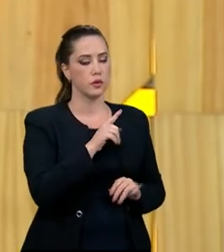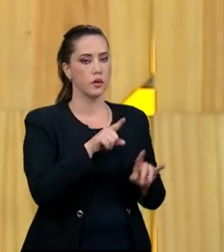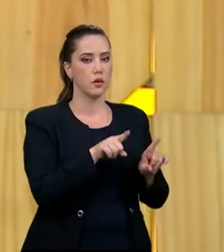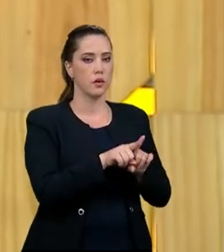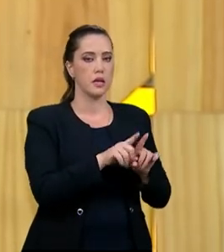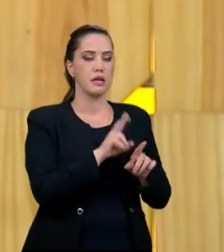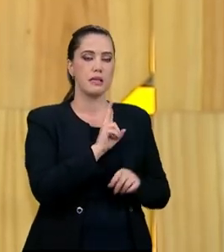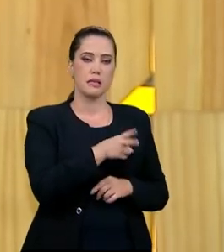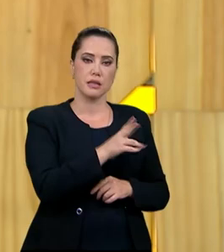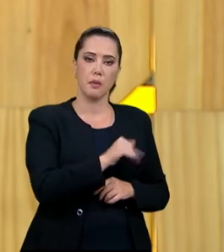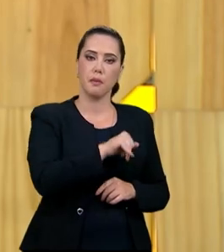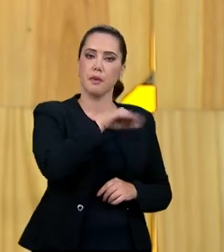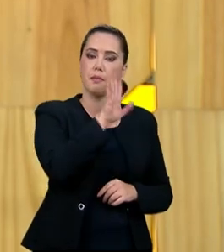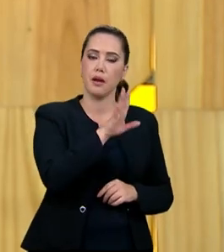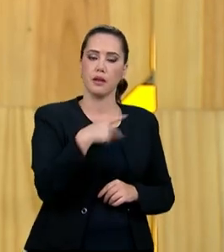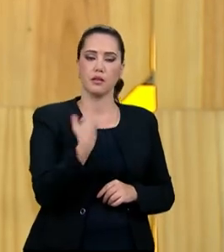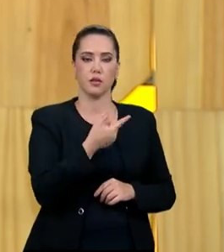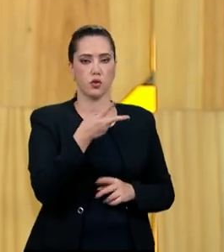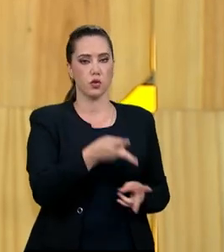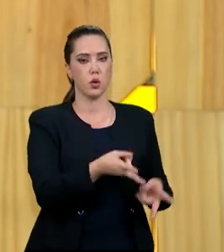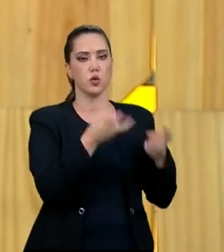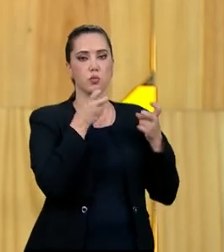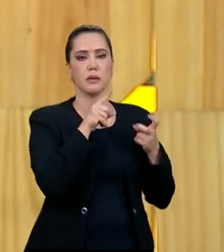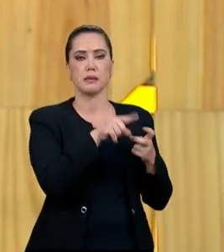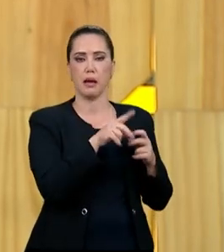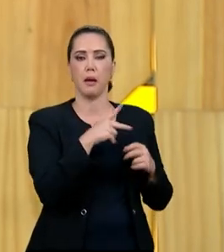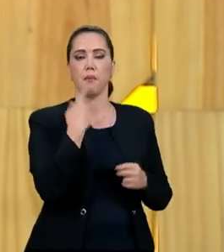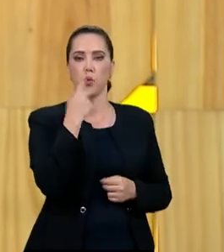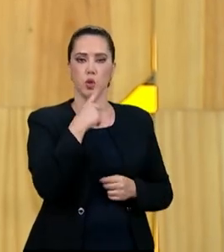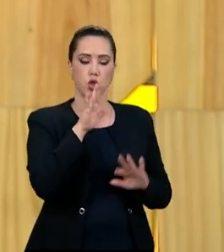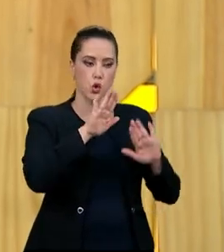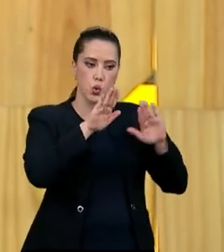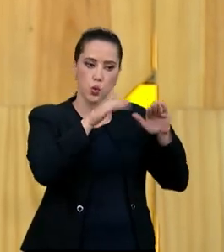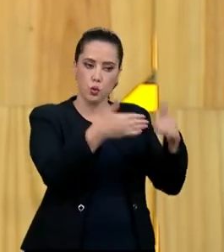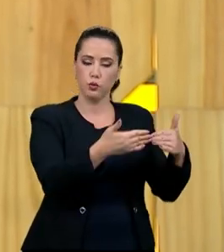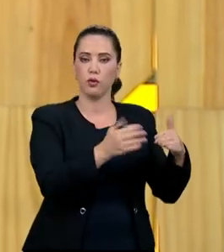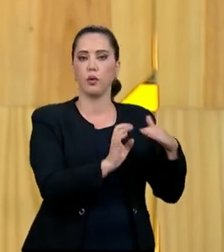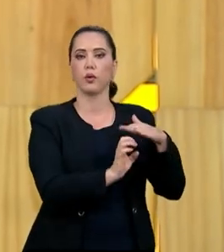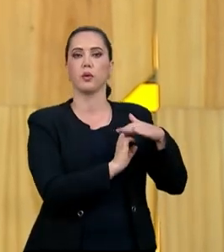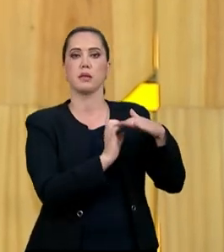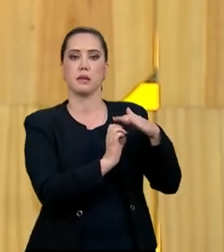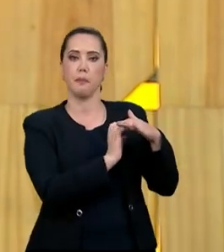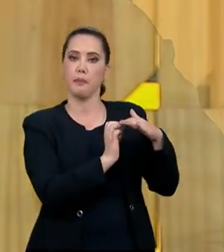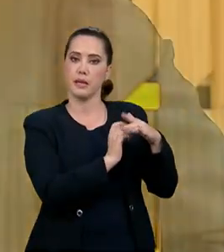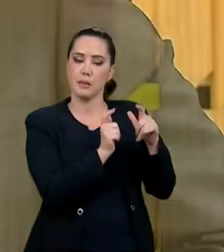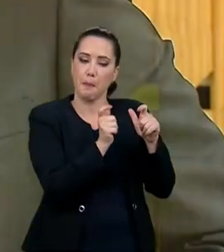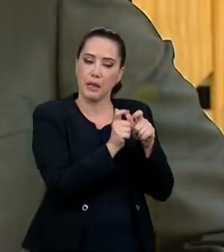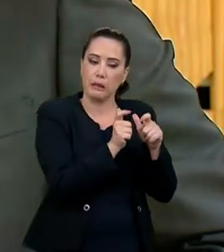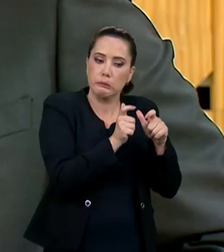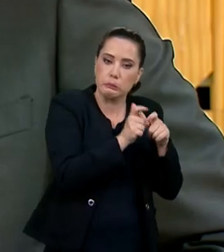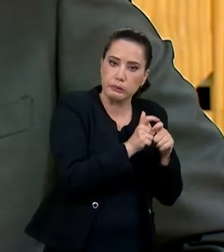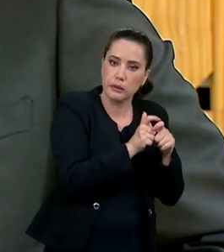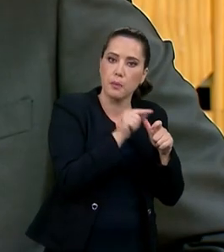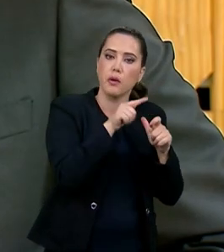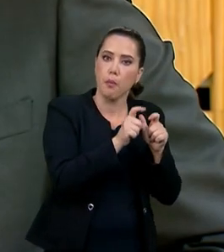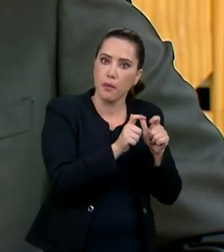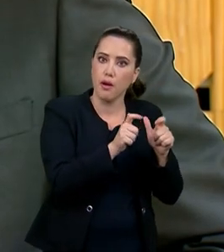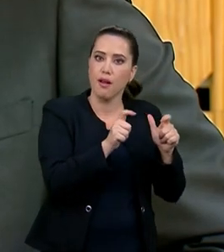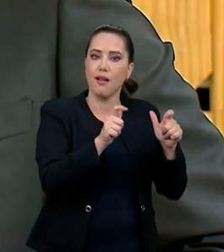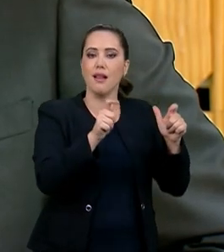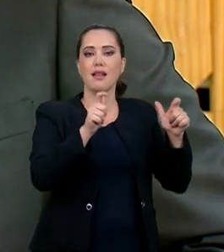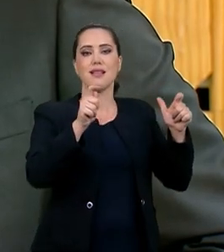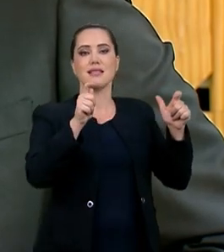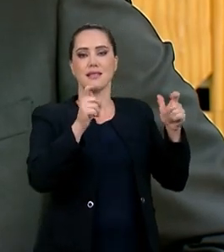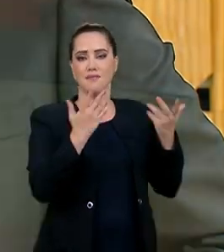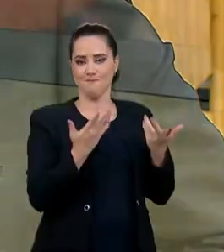Assim, cada vez mais tem havido políticas, ações específicas para você aumentar a produtividade desse segmento. Vou trazer alguns